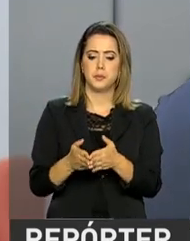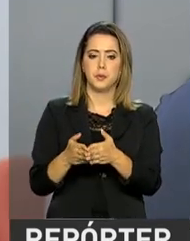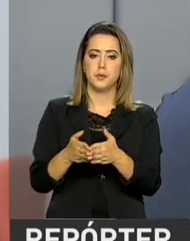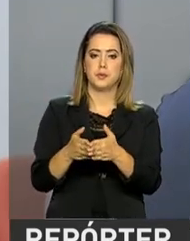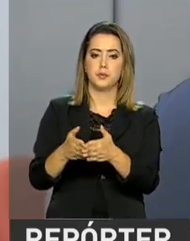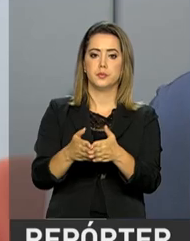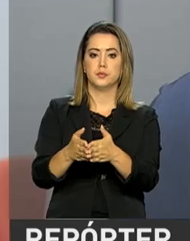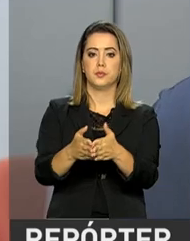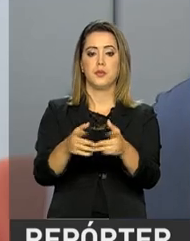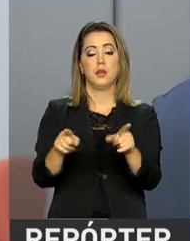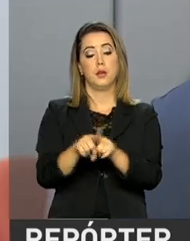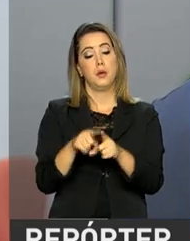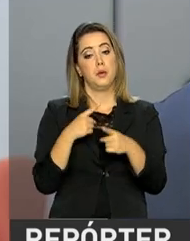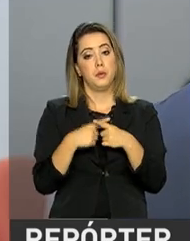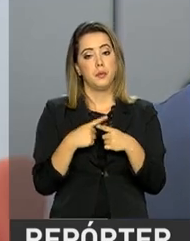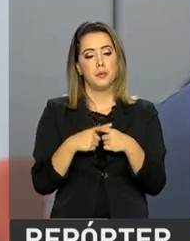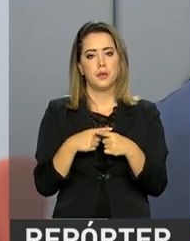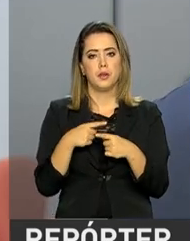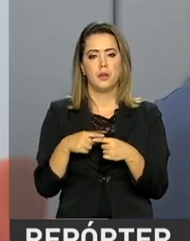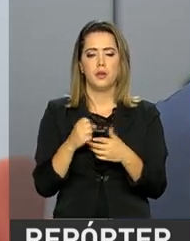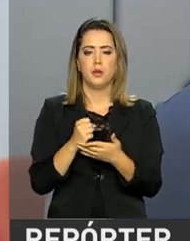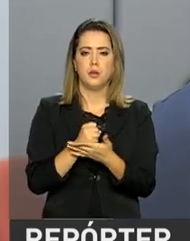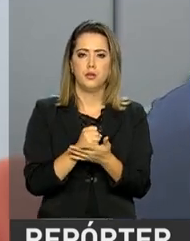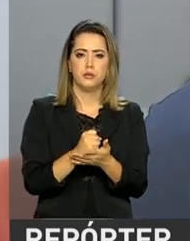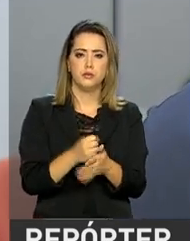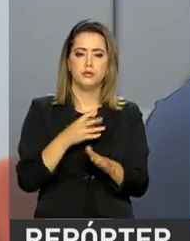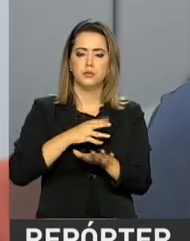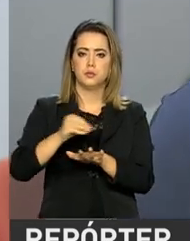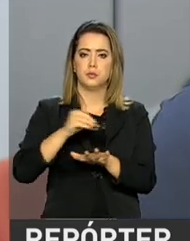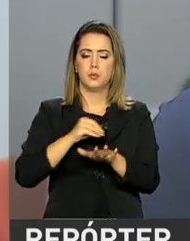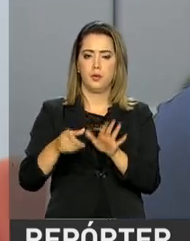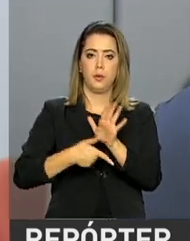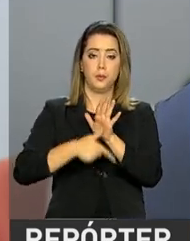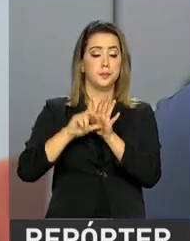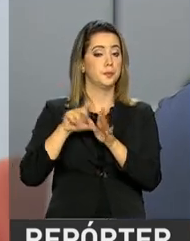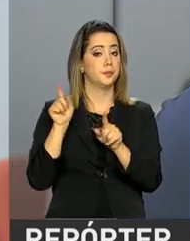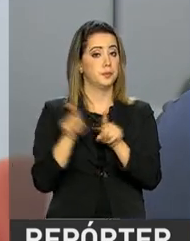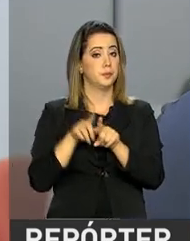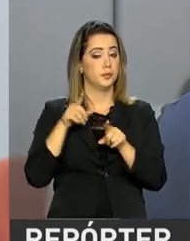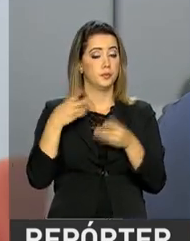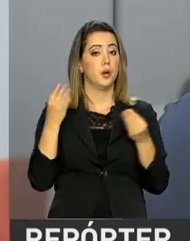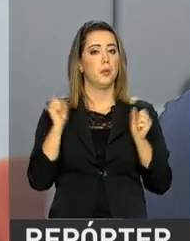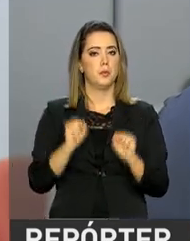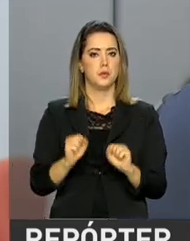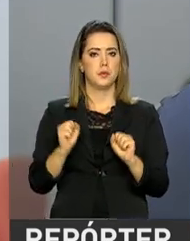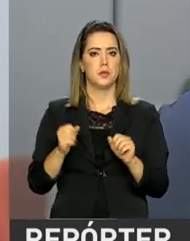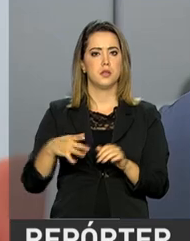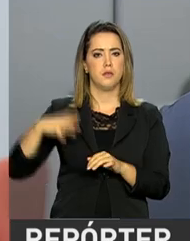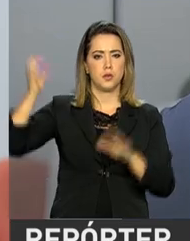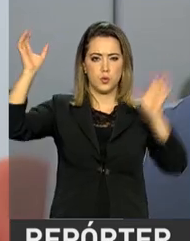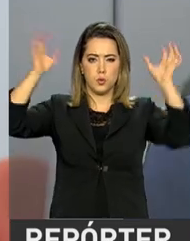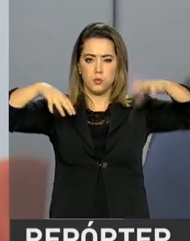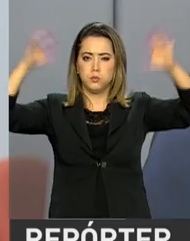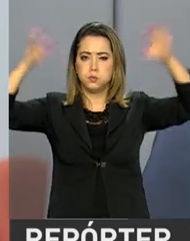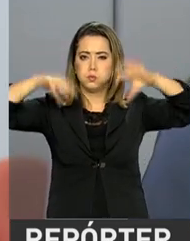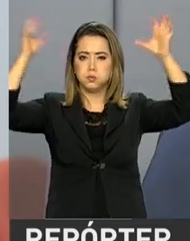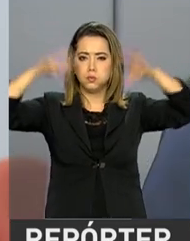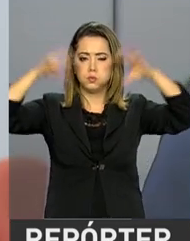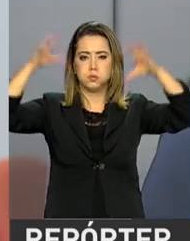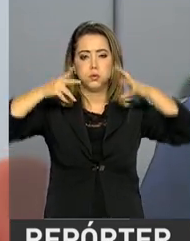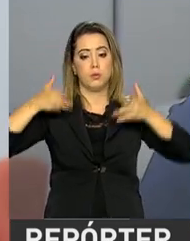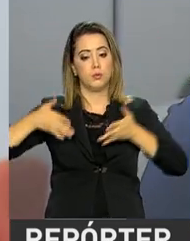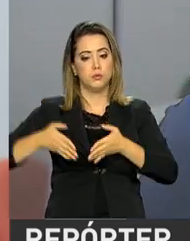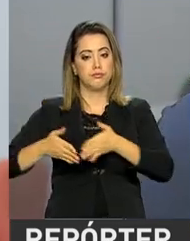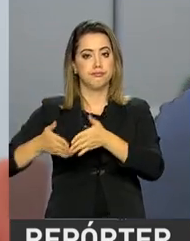da região já que disponibiliza informações com antecedência sobre possíveis tempestades em áreas de grande